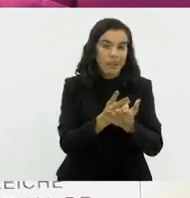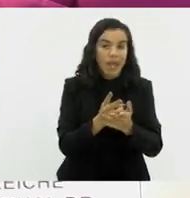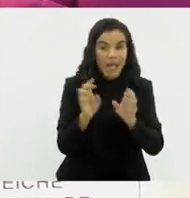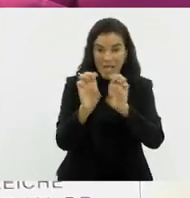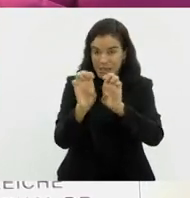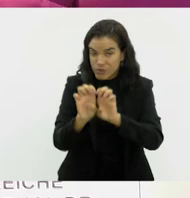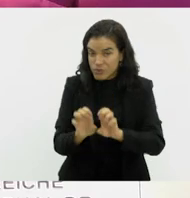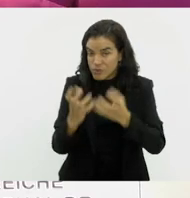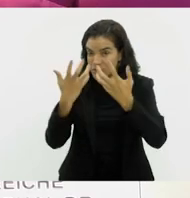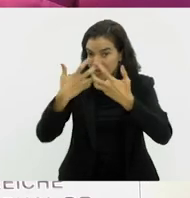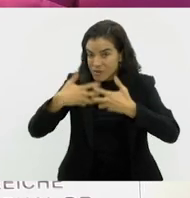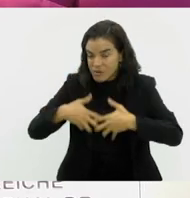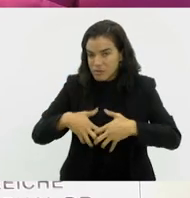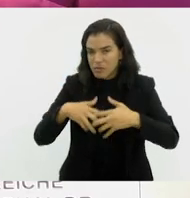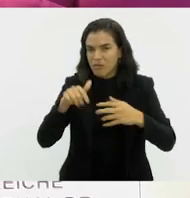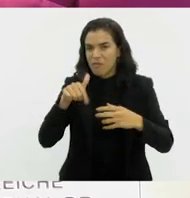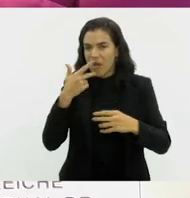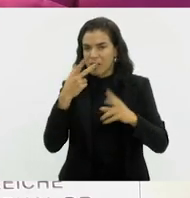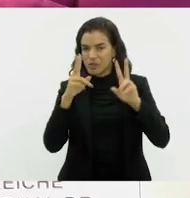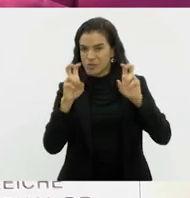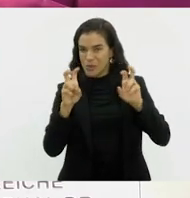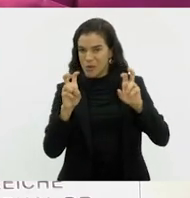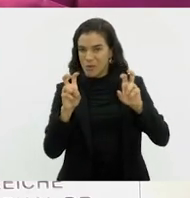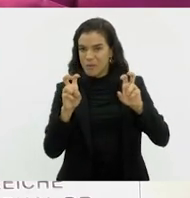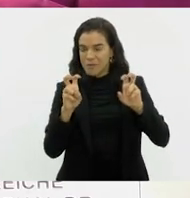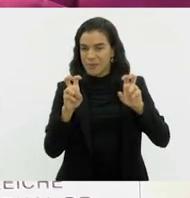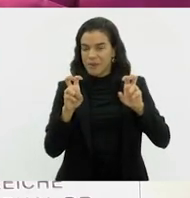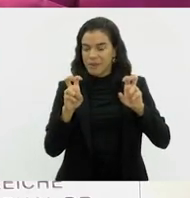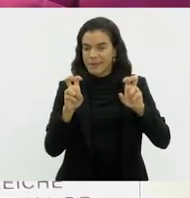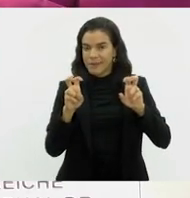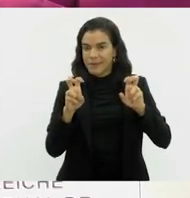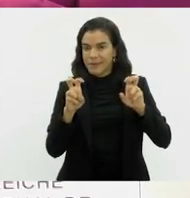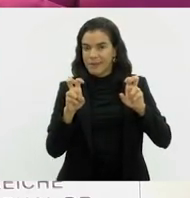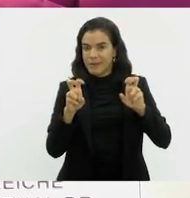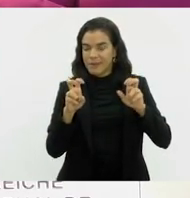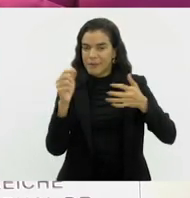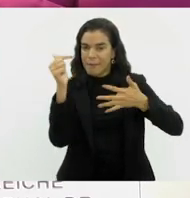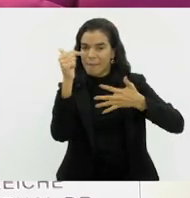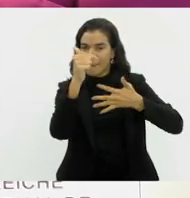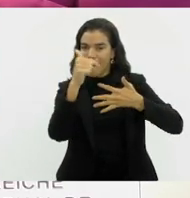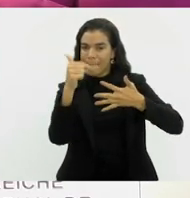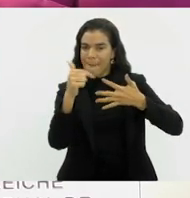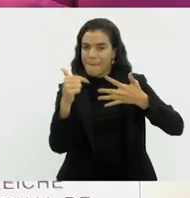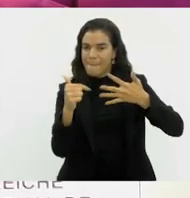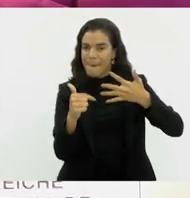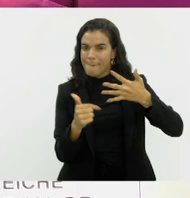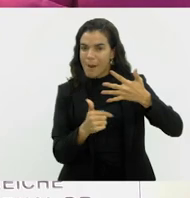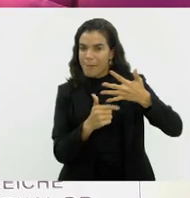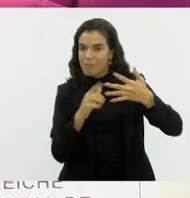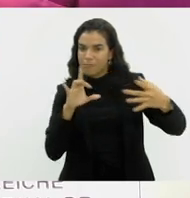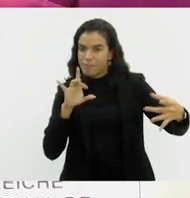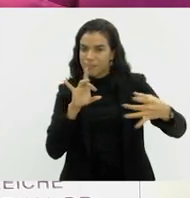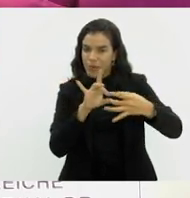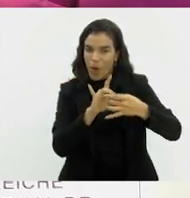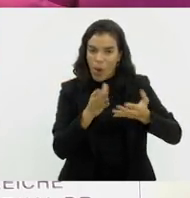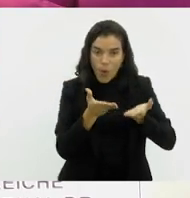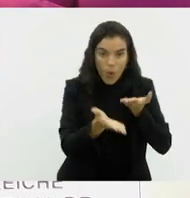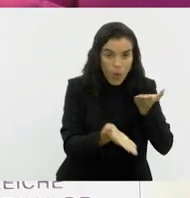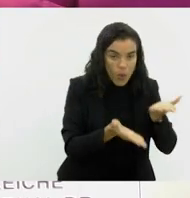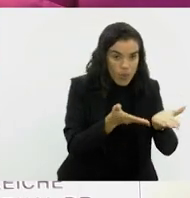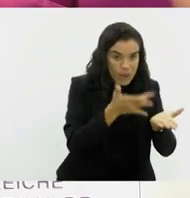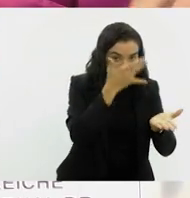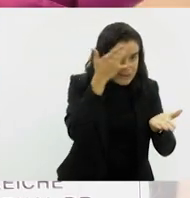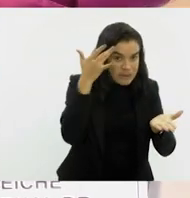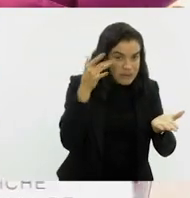estrutura de funcionamento que se refere a itens que são destinados ao cuidado do paciente,